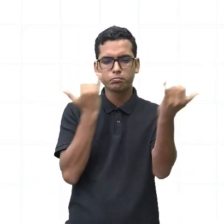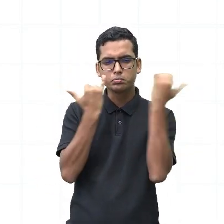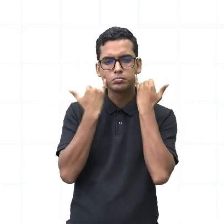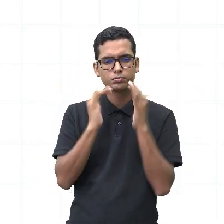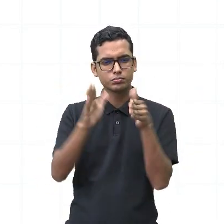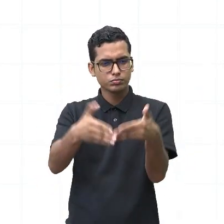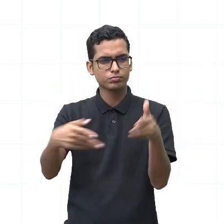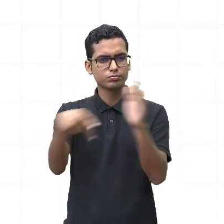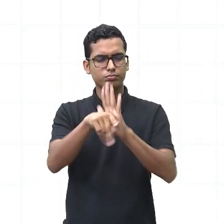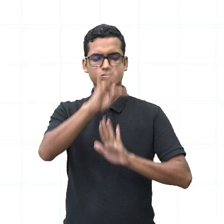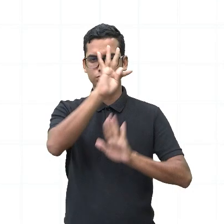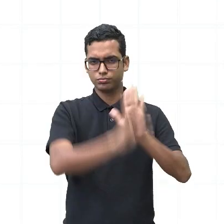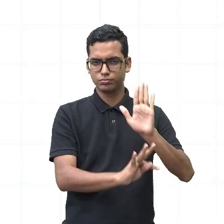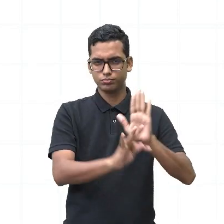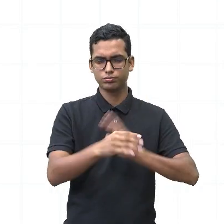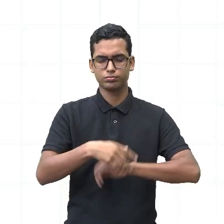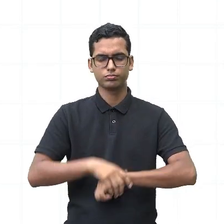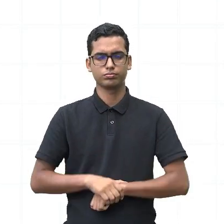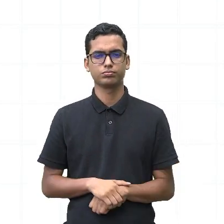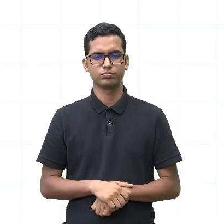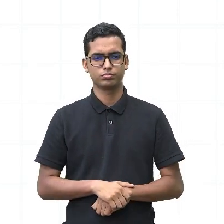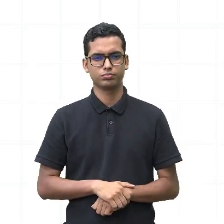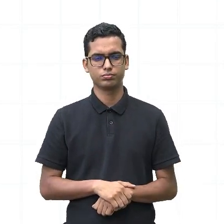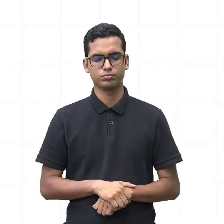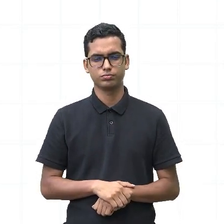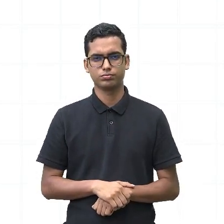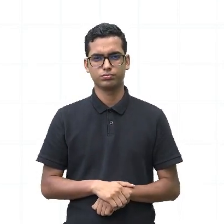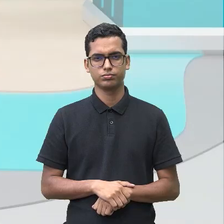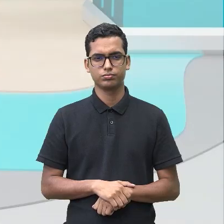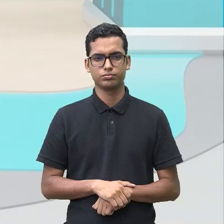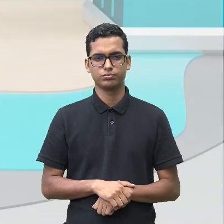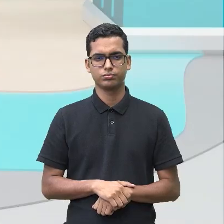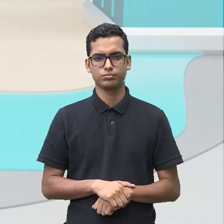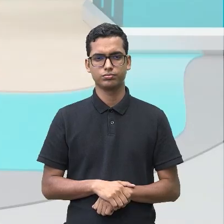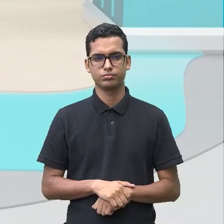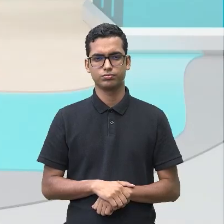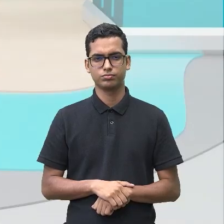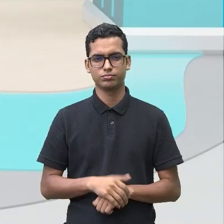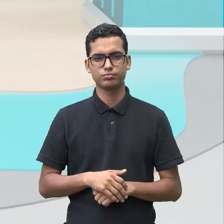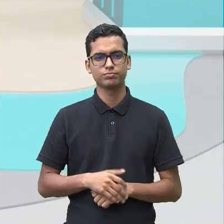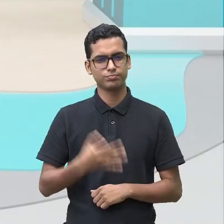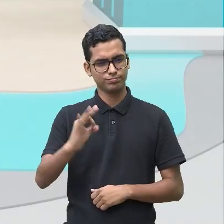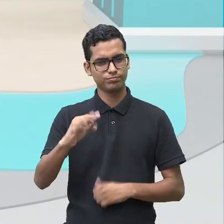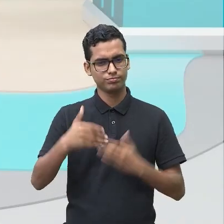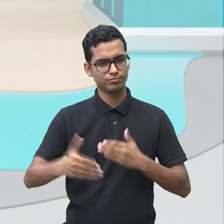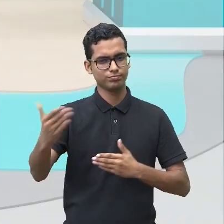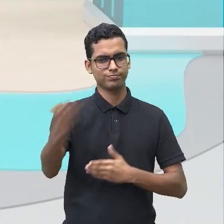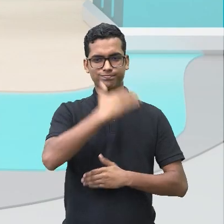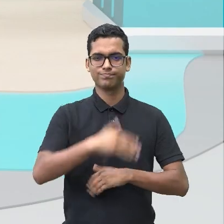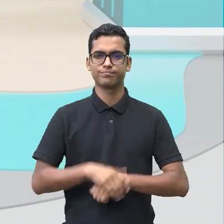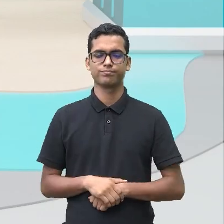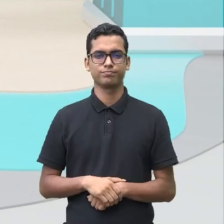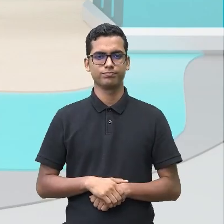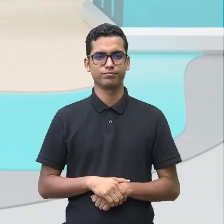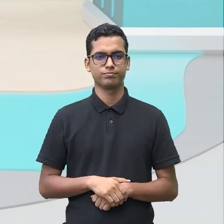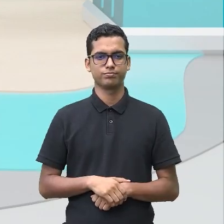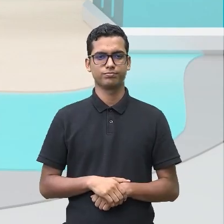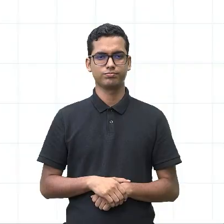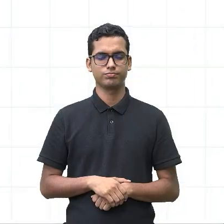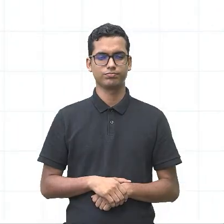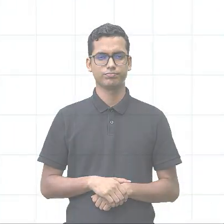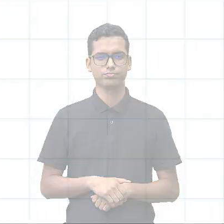recursos tipográficos e dados específicos em um texto, certo? So let's get started. Vamos começar.